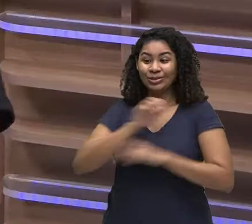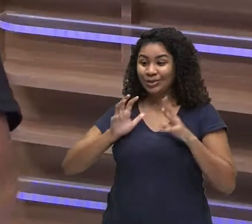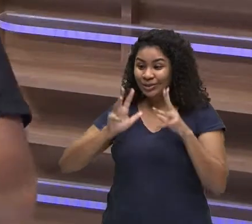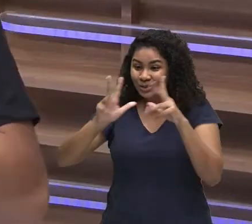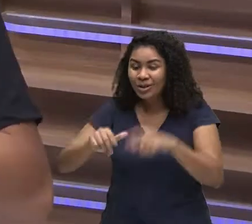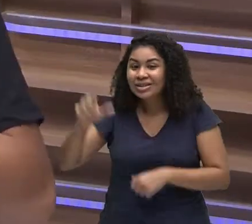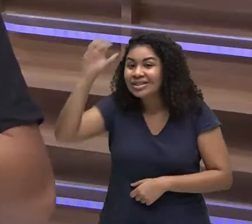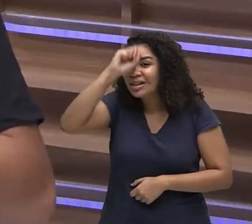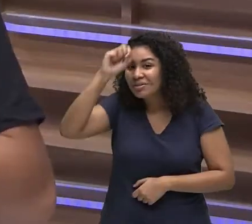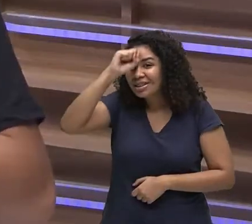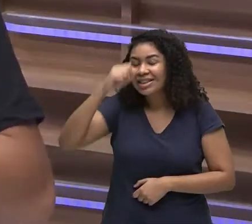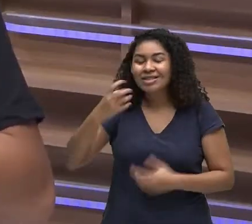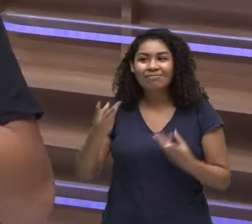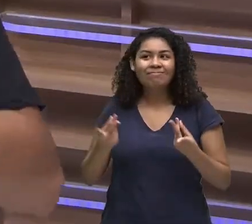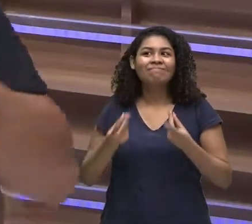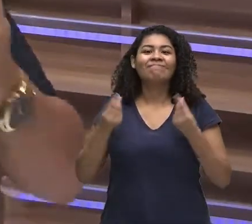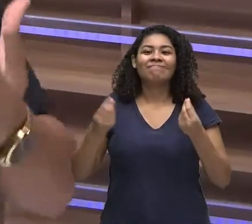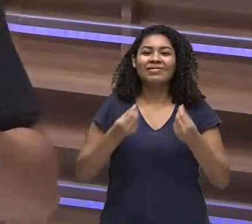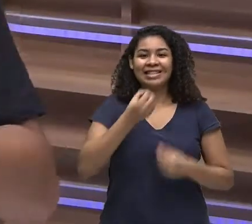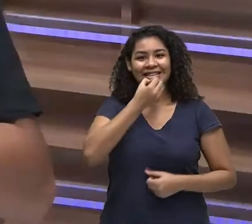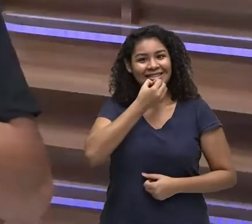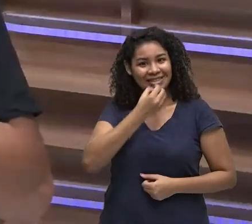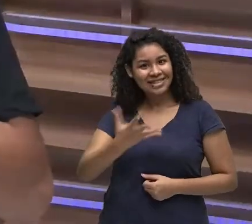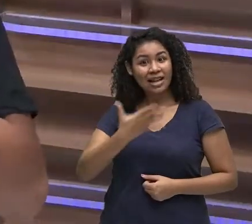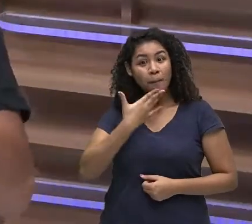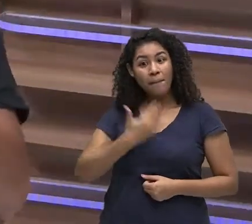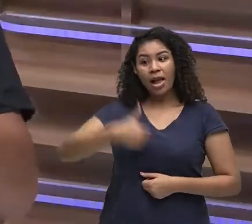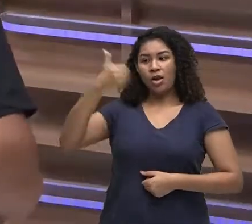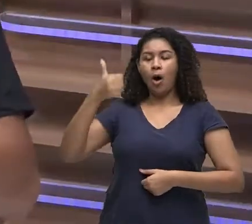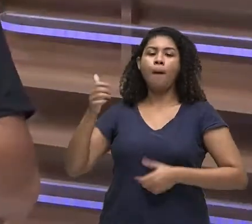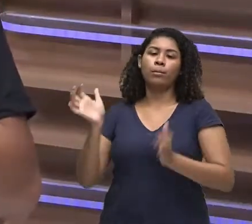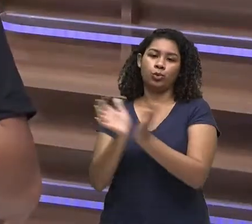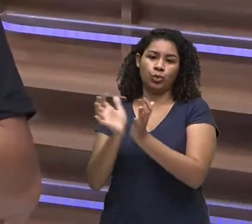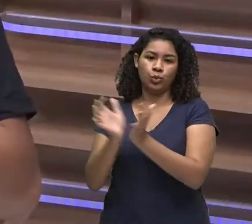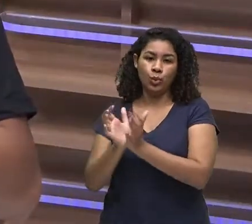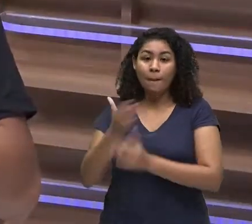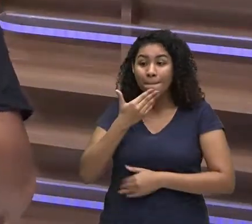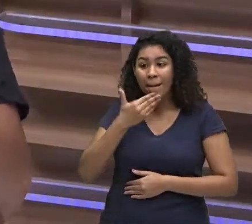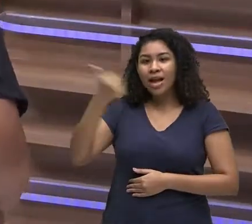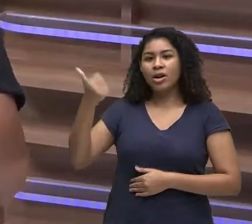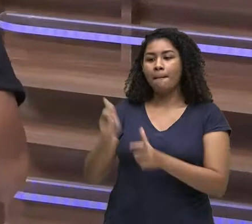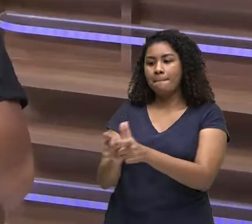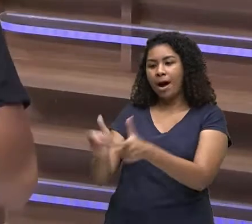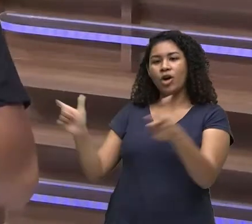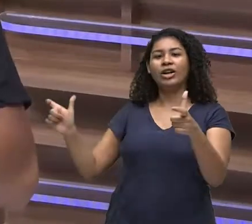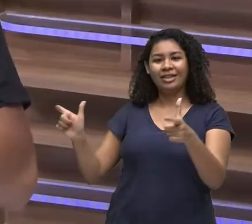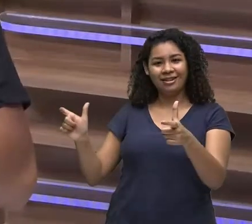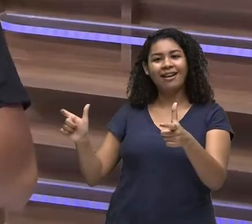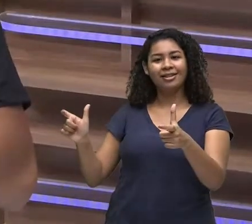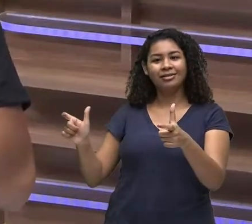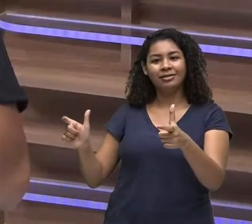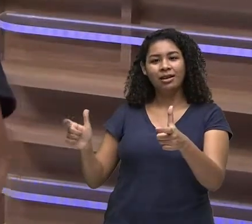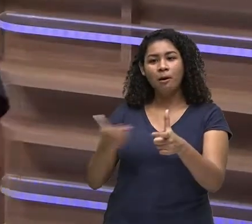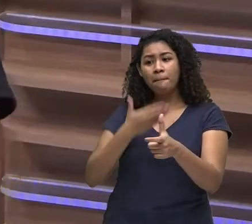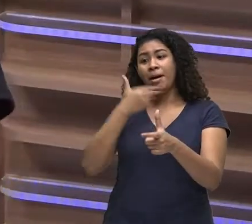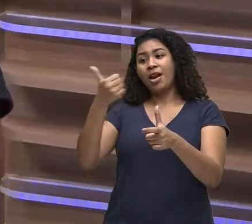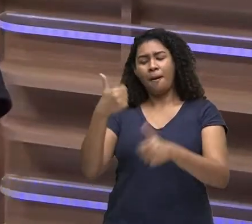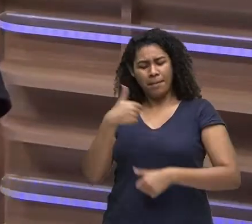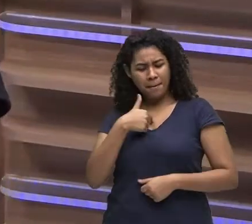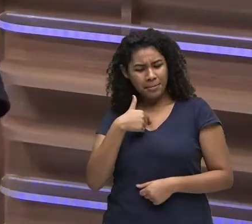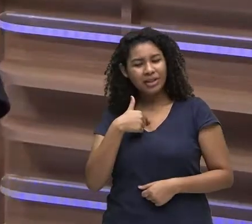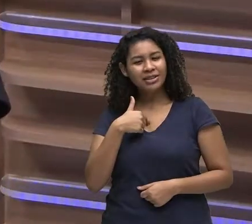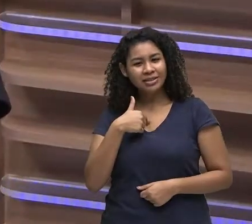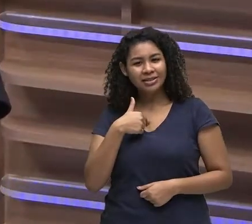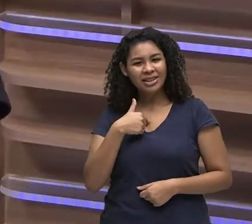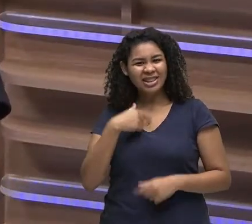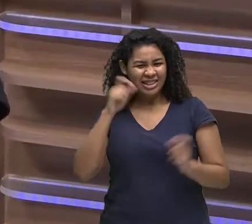de forma correta porque é o melhor para o grupo, é o melhor para todos, é o melhor para mim, né? Ainda que